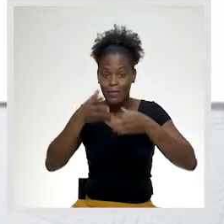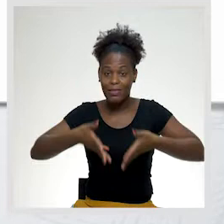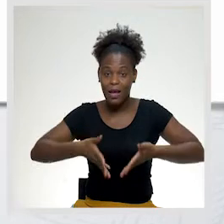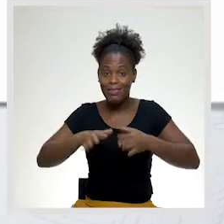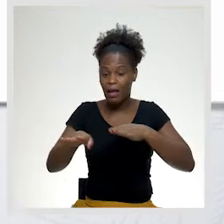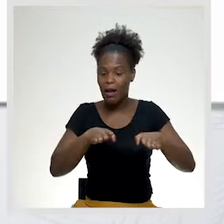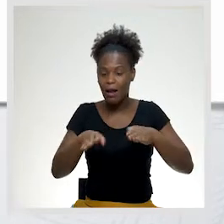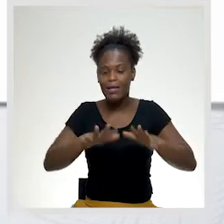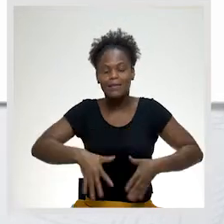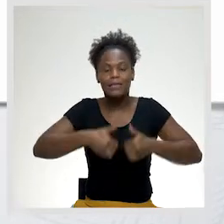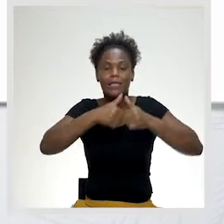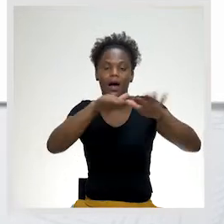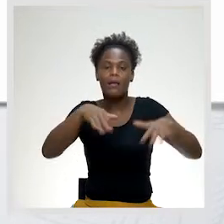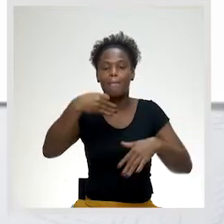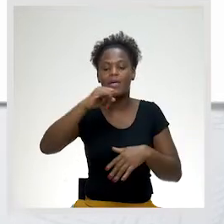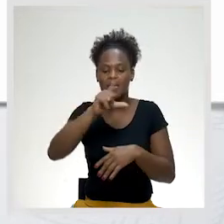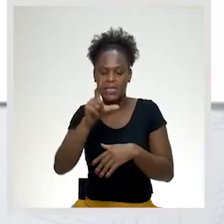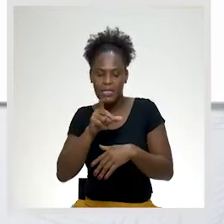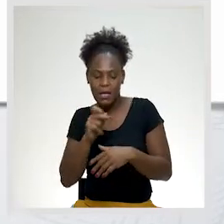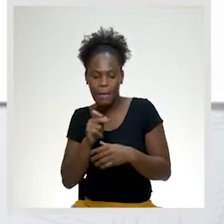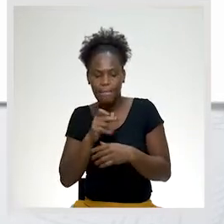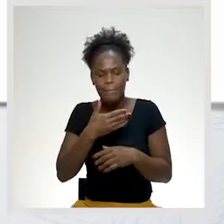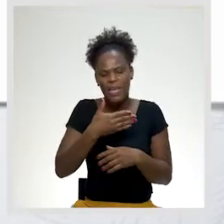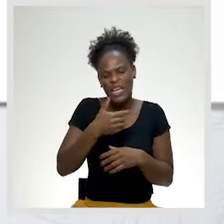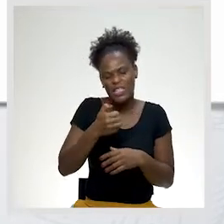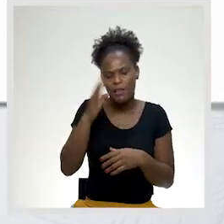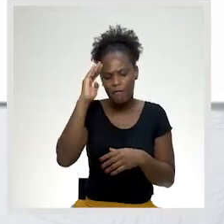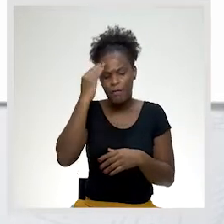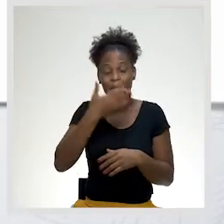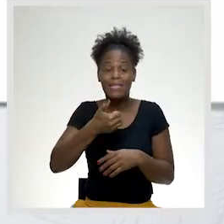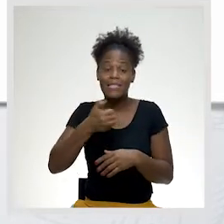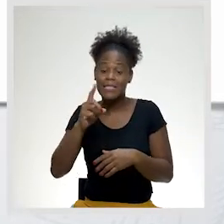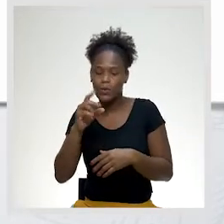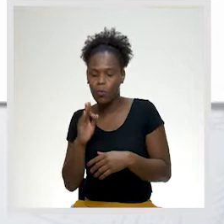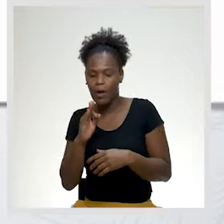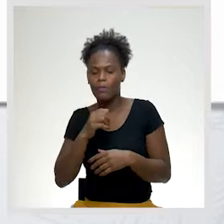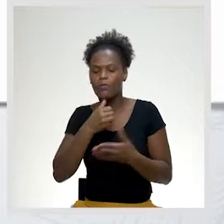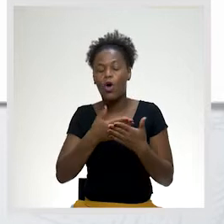de 1564 e faleceu no dia 8 de janeiro de